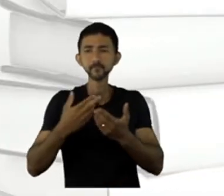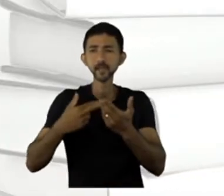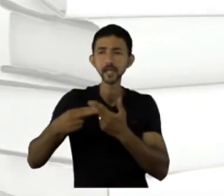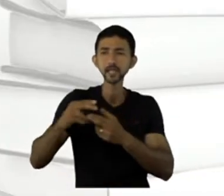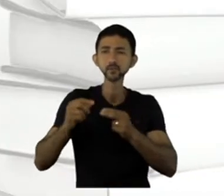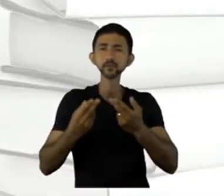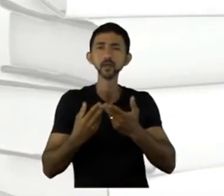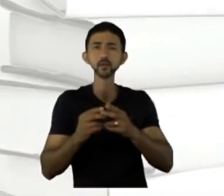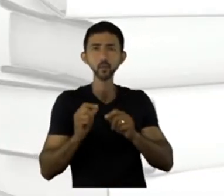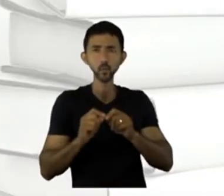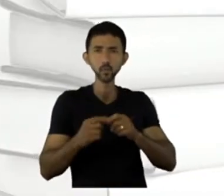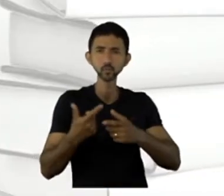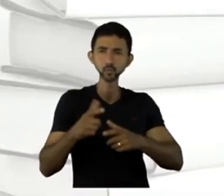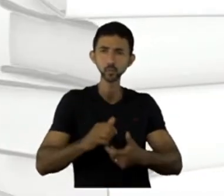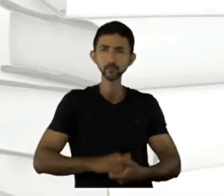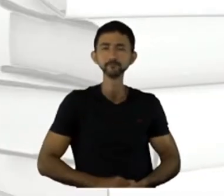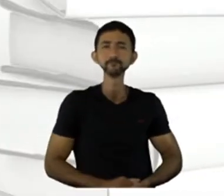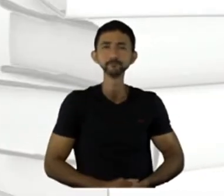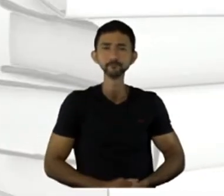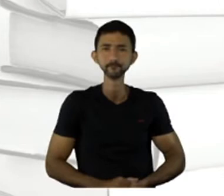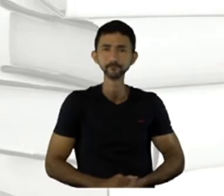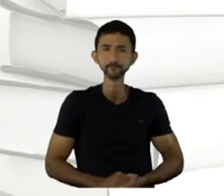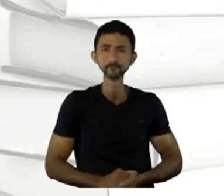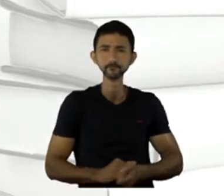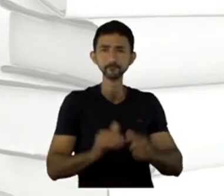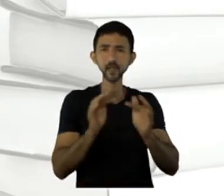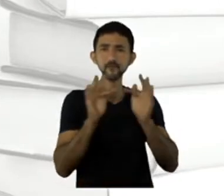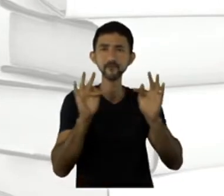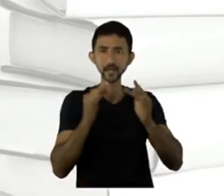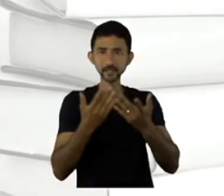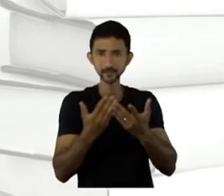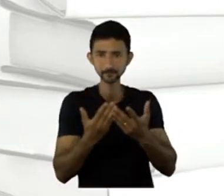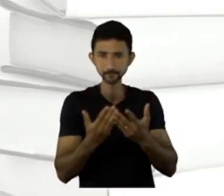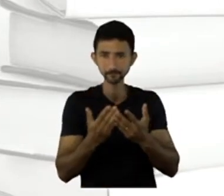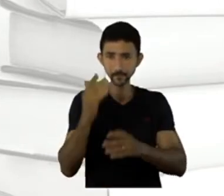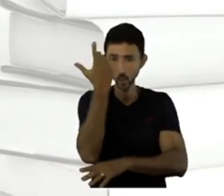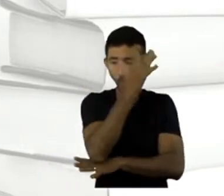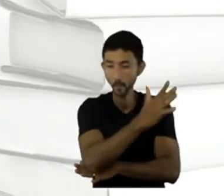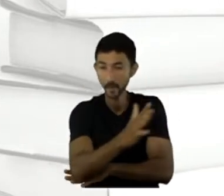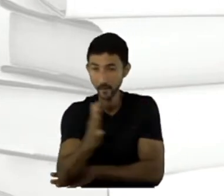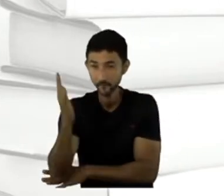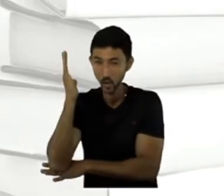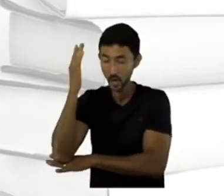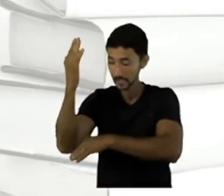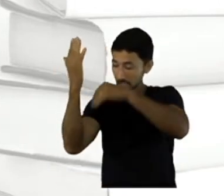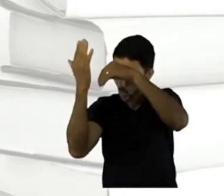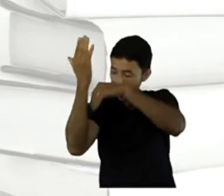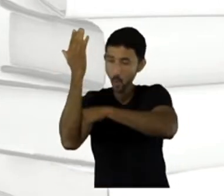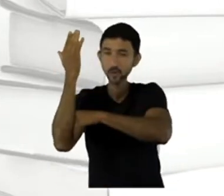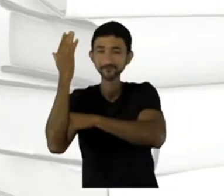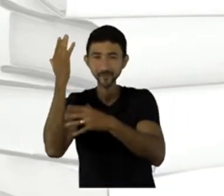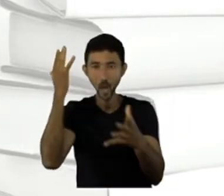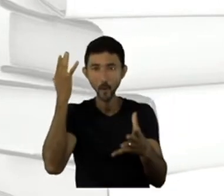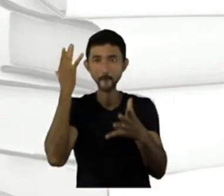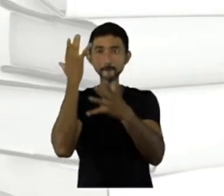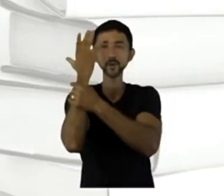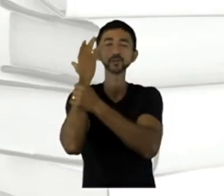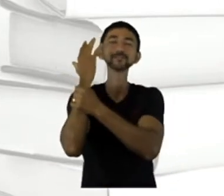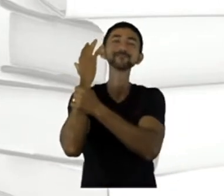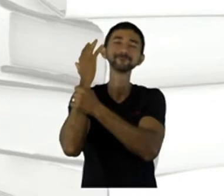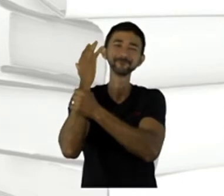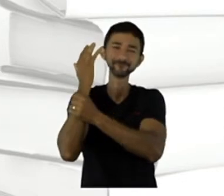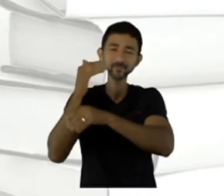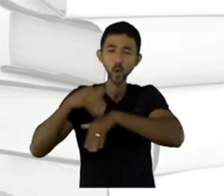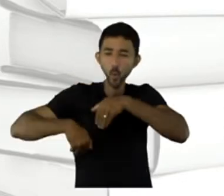relacionado, ele retoma o curupira. Então, olha como ficou a frase aí. No meio da floresta, dentro de uma árvore antiga, mora o guardião da floresta,